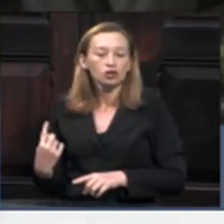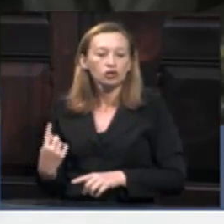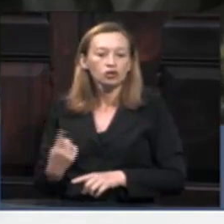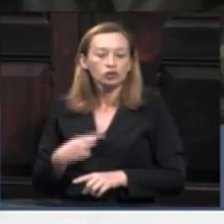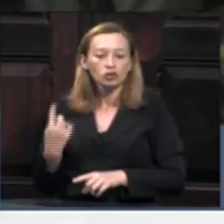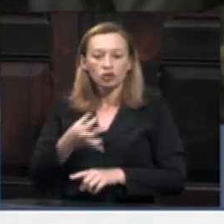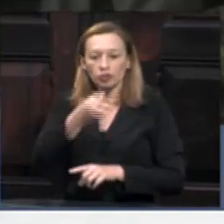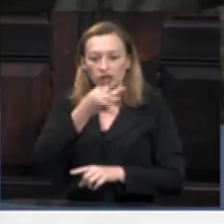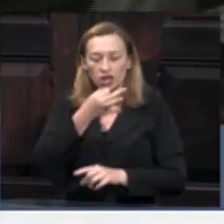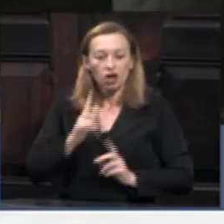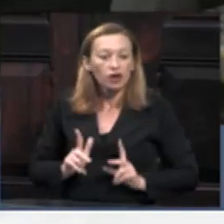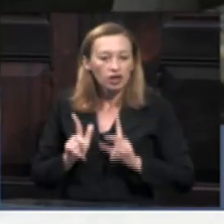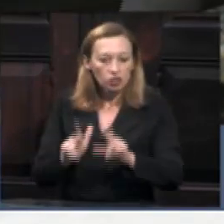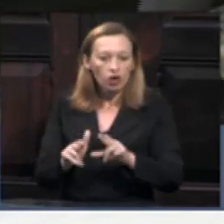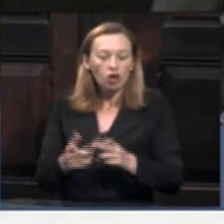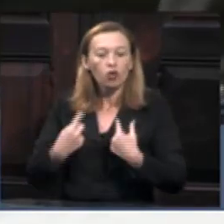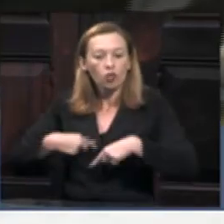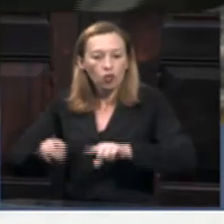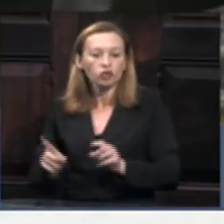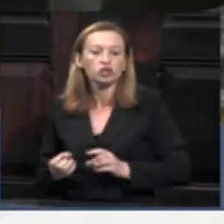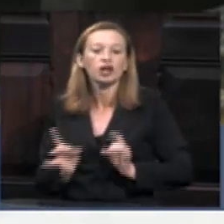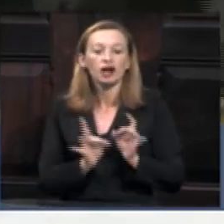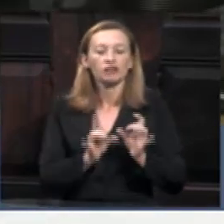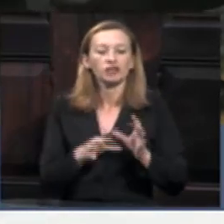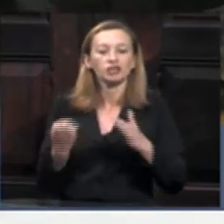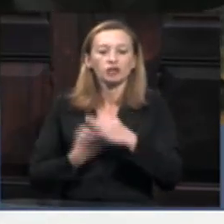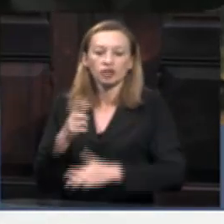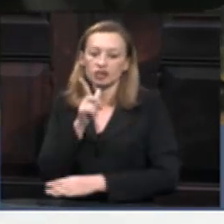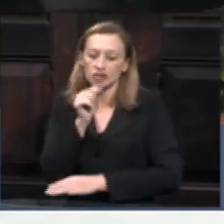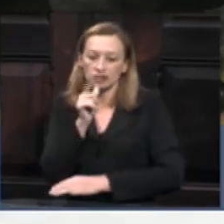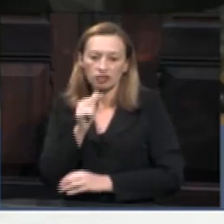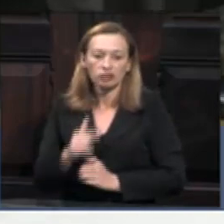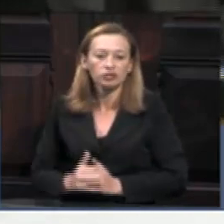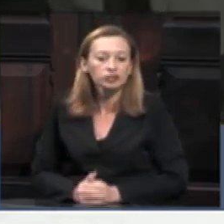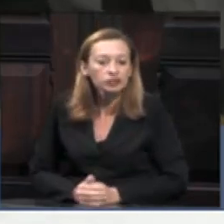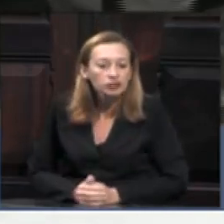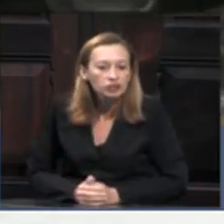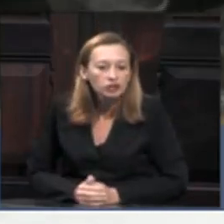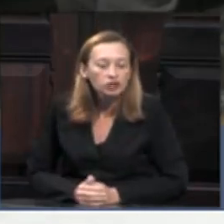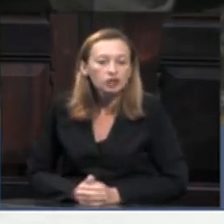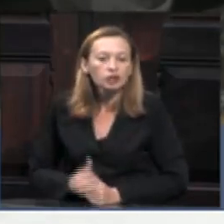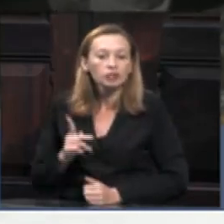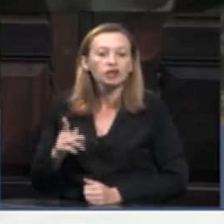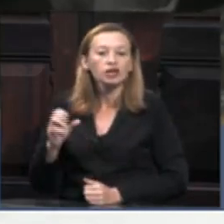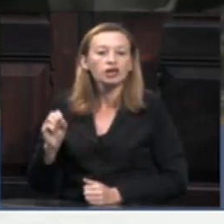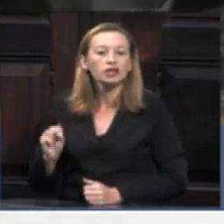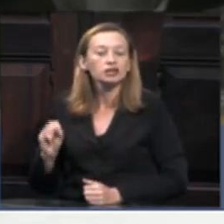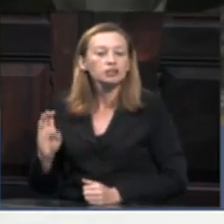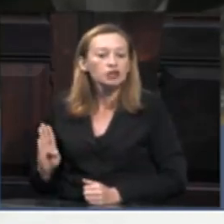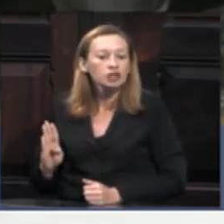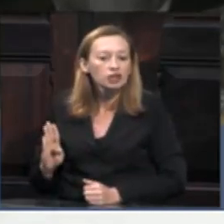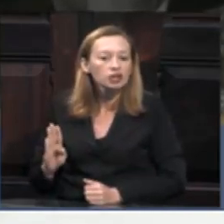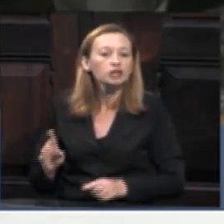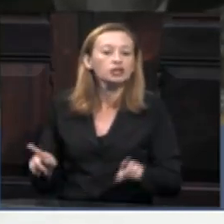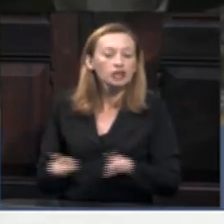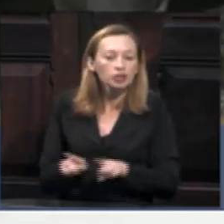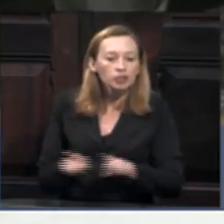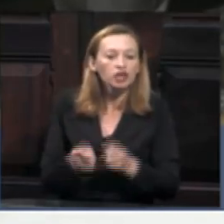sempre, contra a privatização da SEDAI. Essa é a posição do PSB. Assim